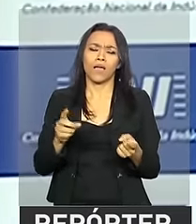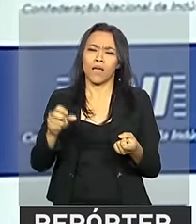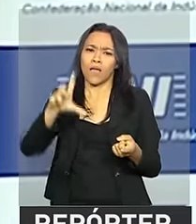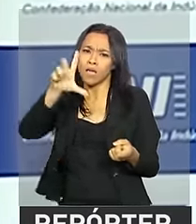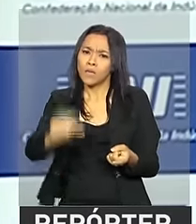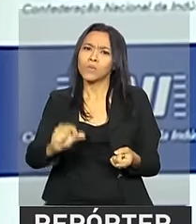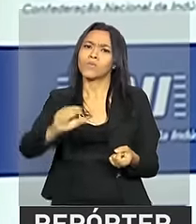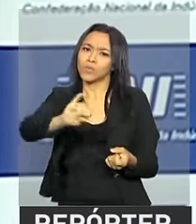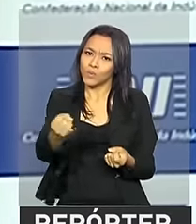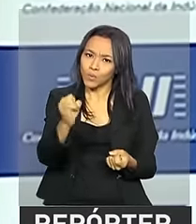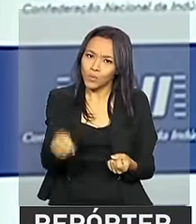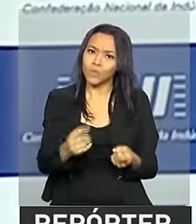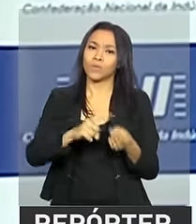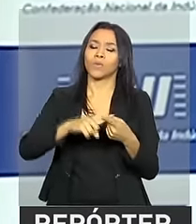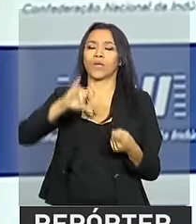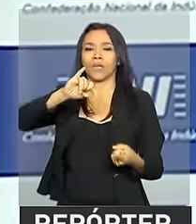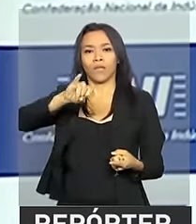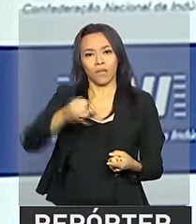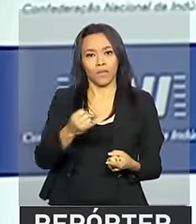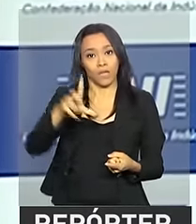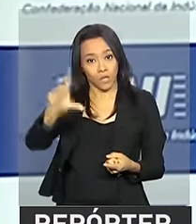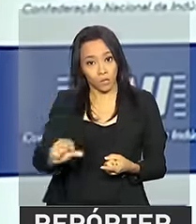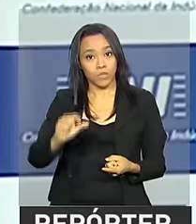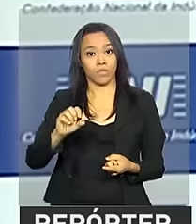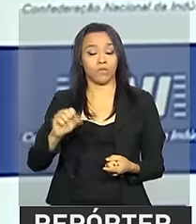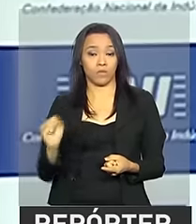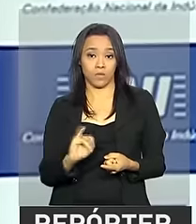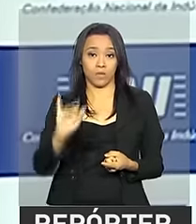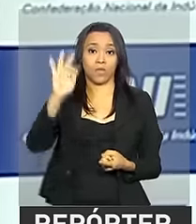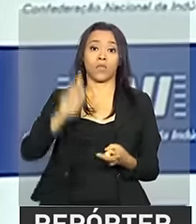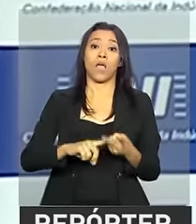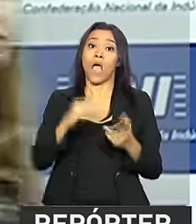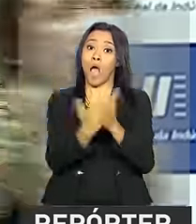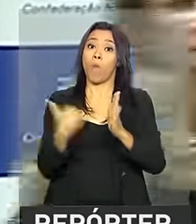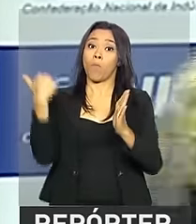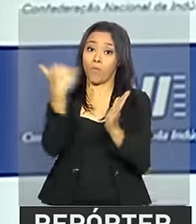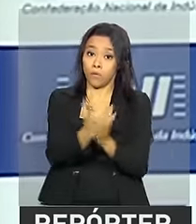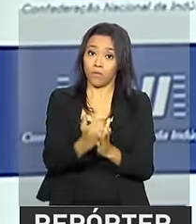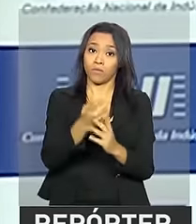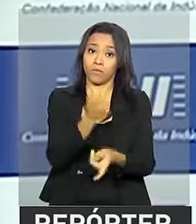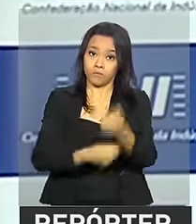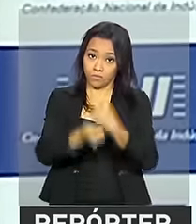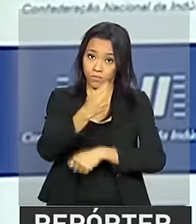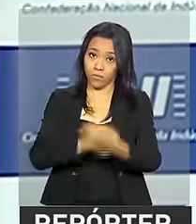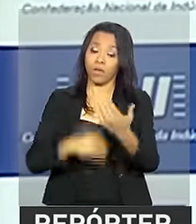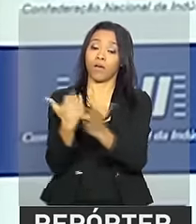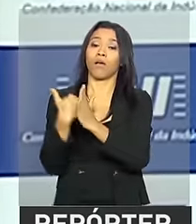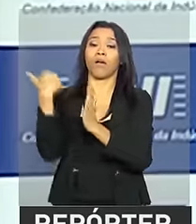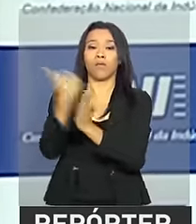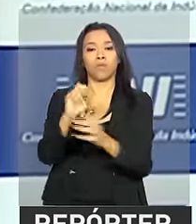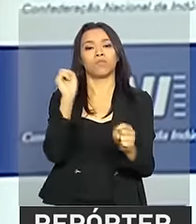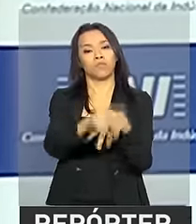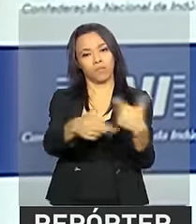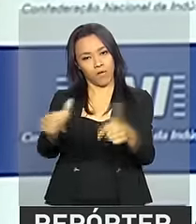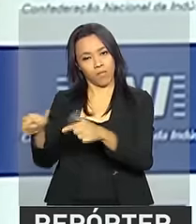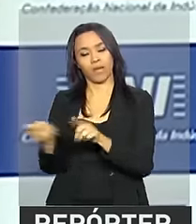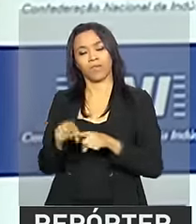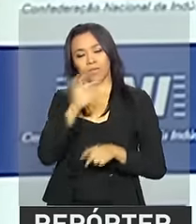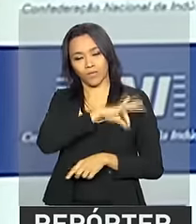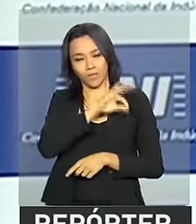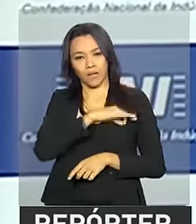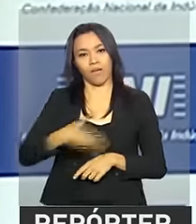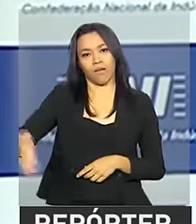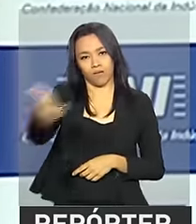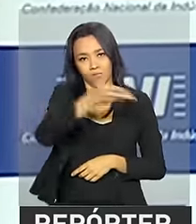de juros, o aumento dos investimentos, do crescimento econômico, dos empregos e dos salários dos